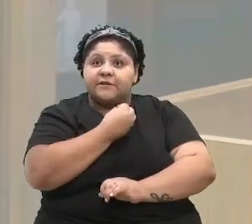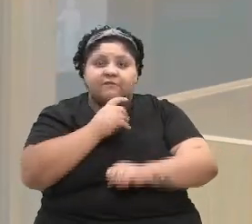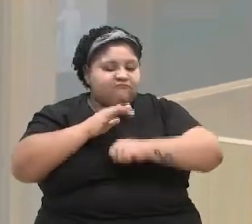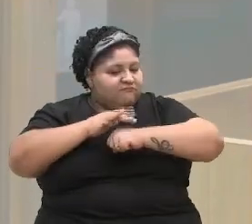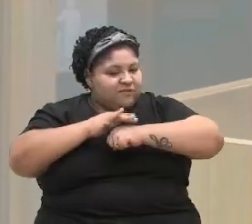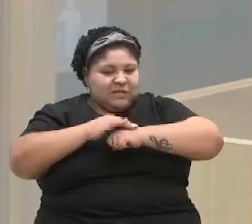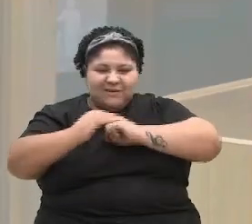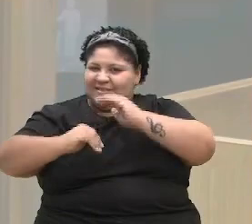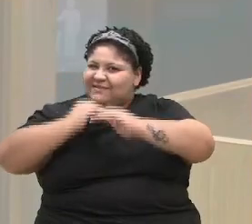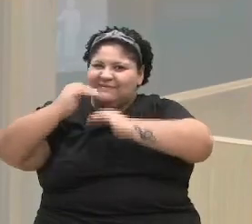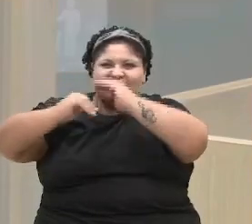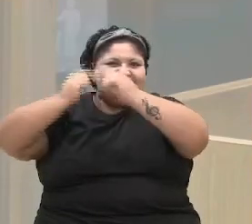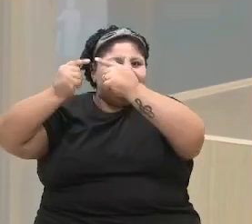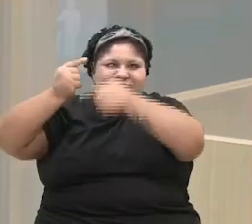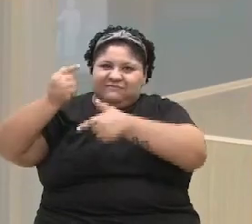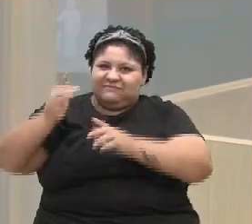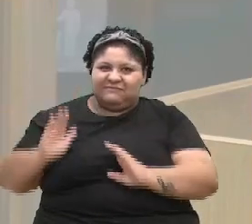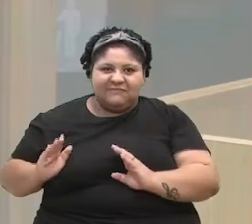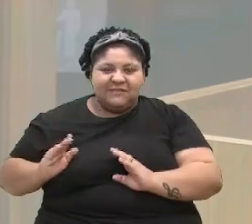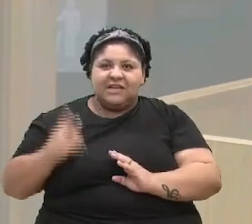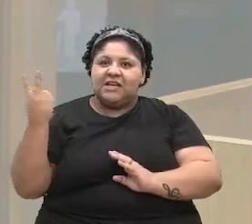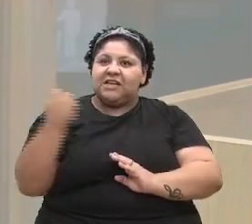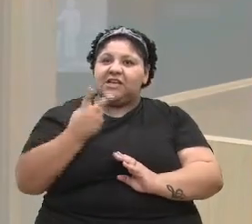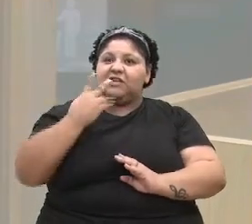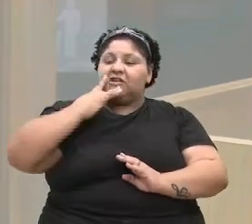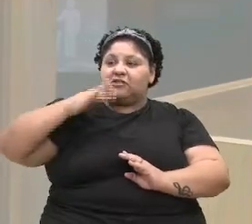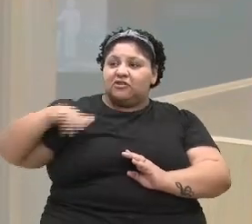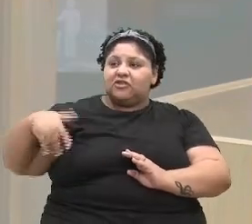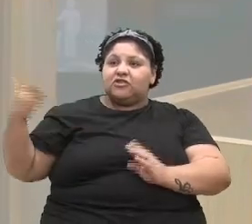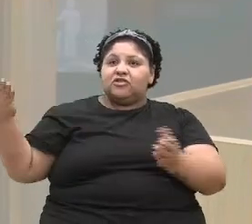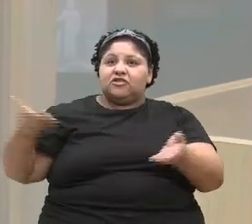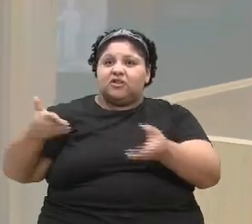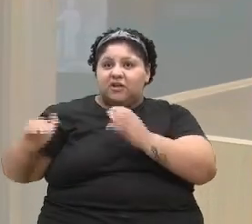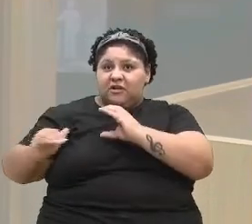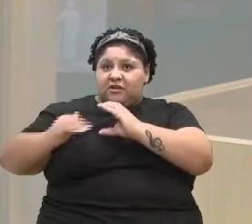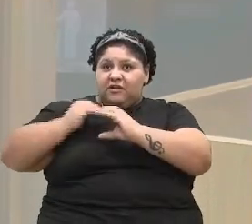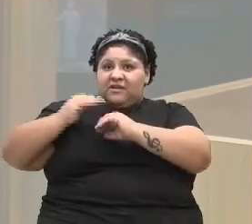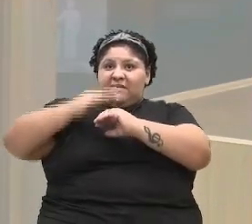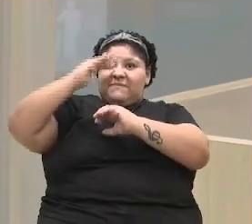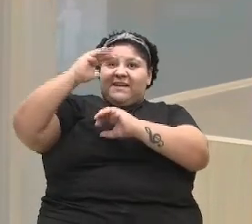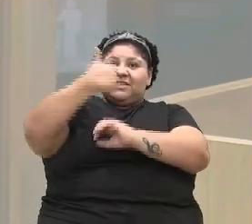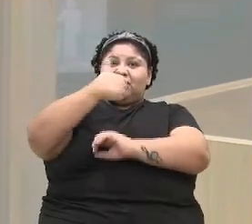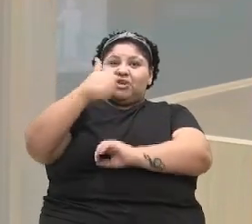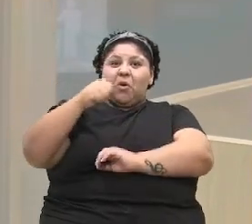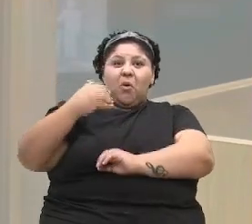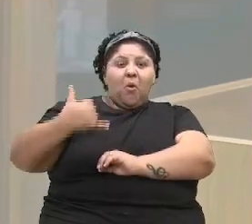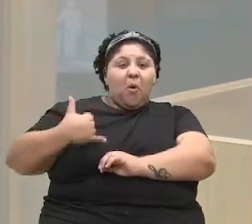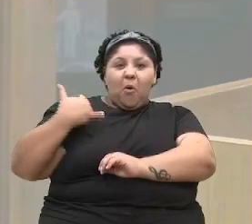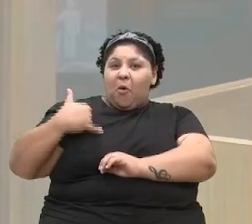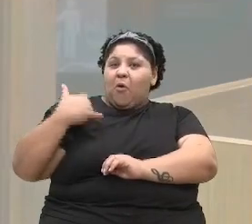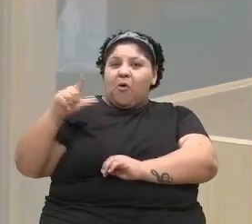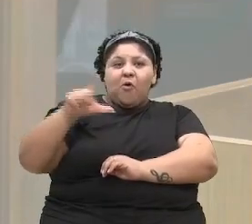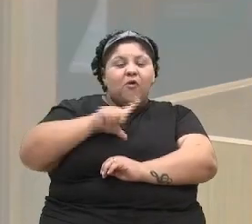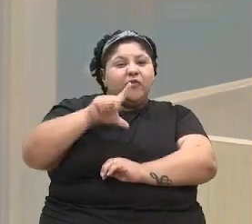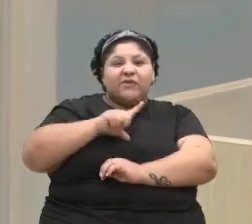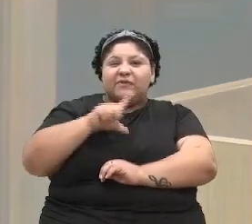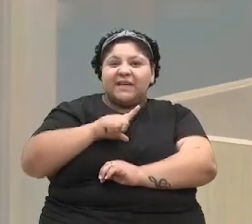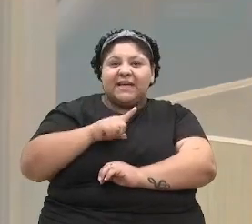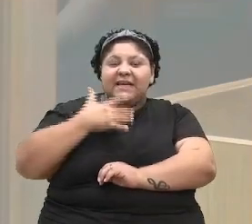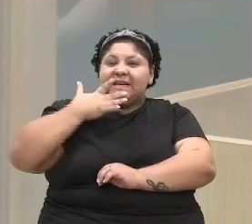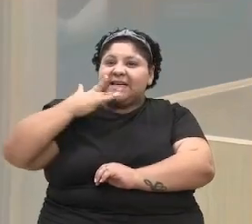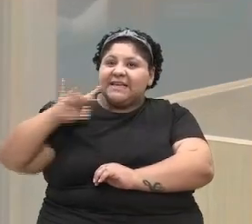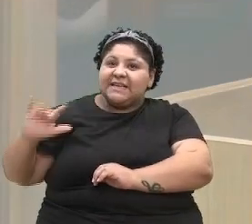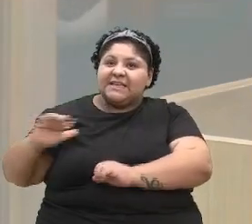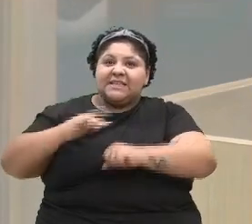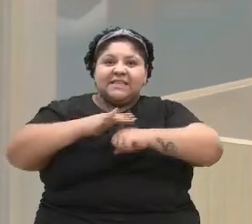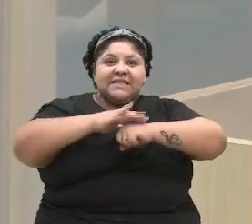progrida. 2 crianças já estão recebendo este remédio há mais de 11 anos. Não existem relatos de crianças com essa doença